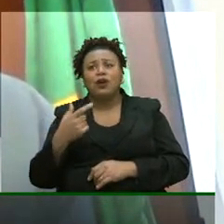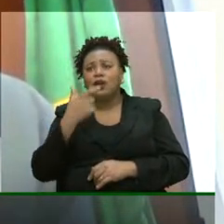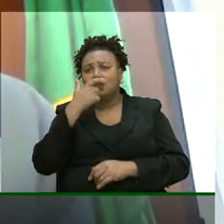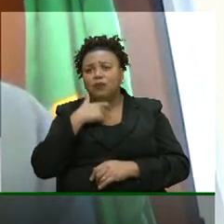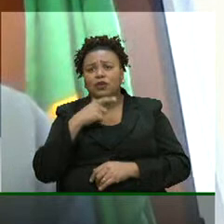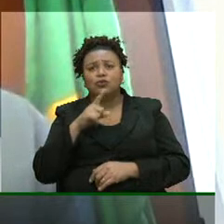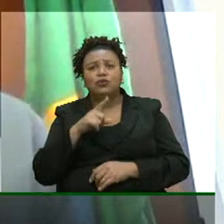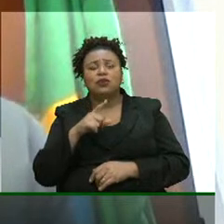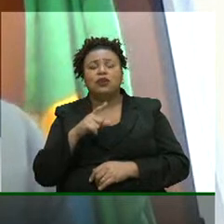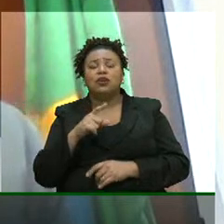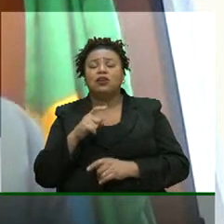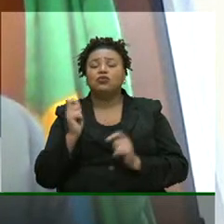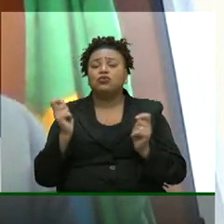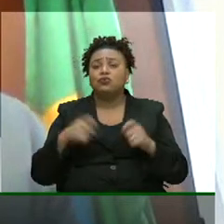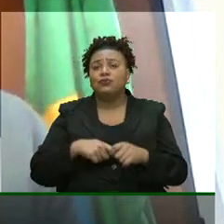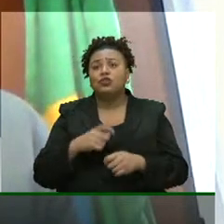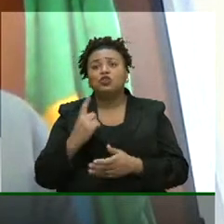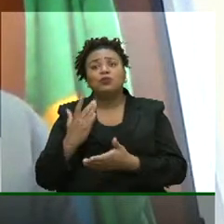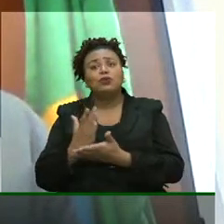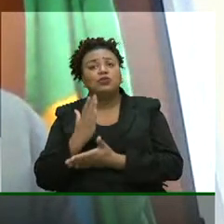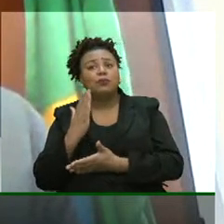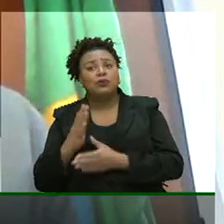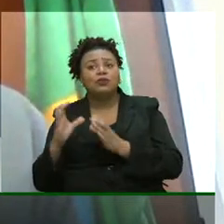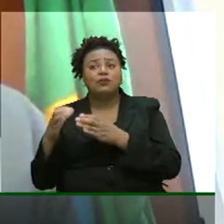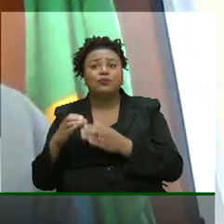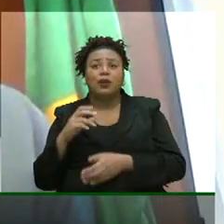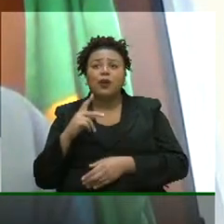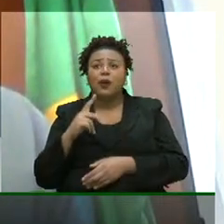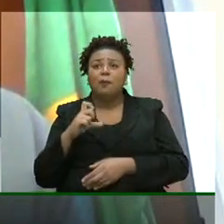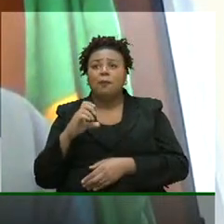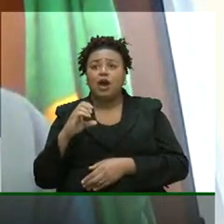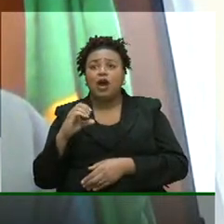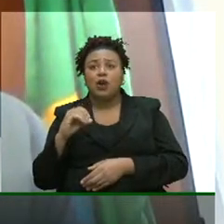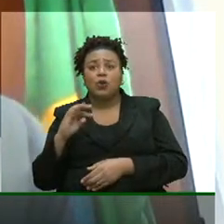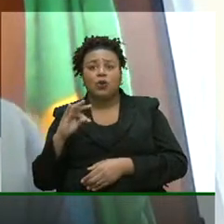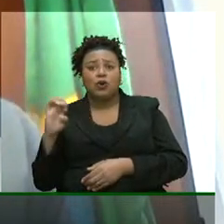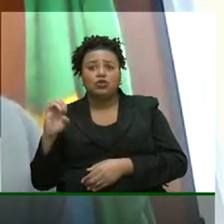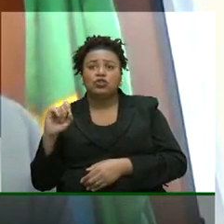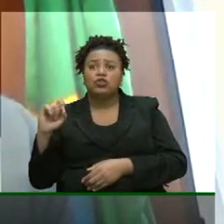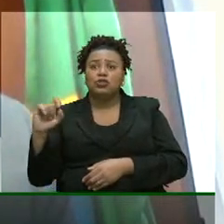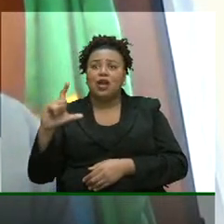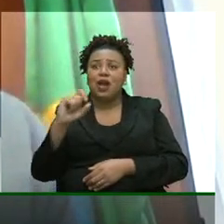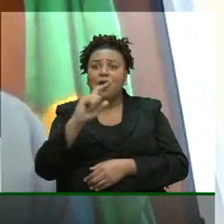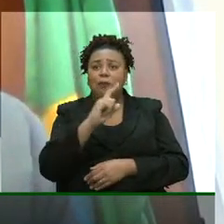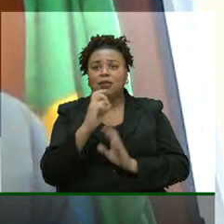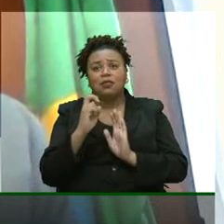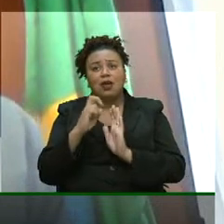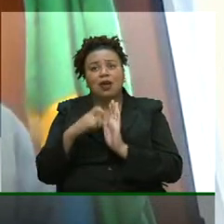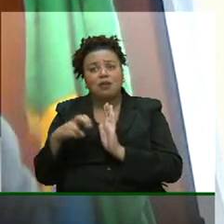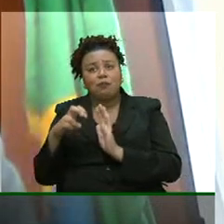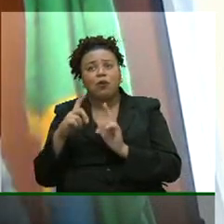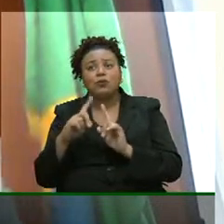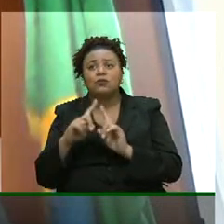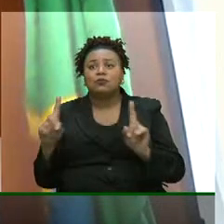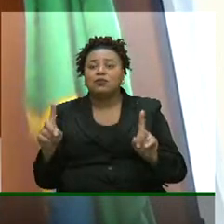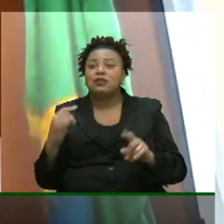seja suficiente para a gente aprovar um pacote imenso de aumento de impostos, mas acho que é importante também que nós também